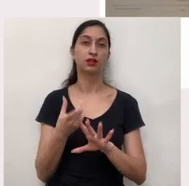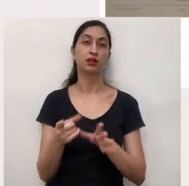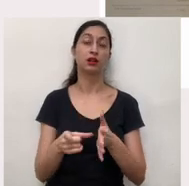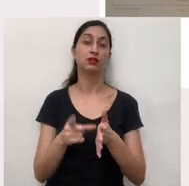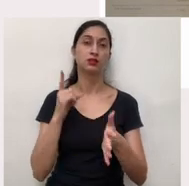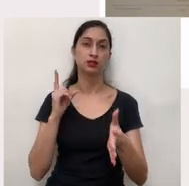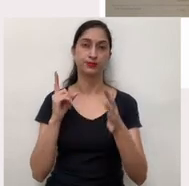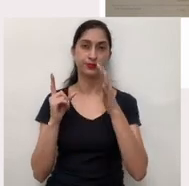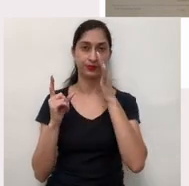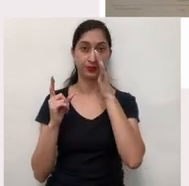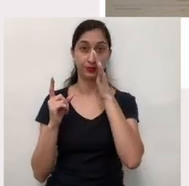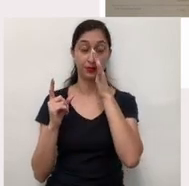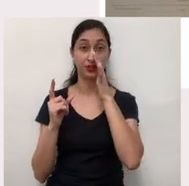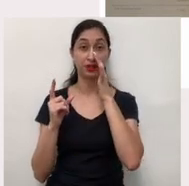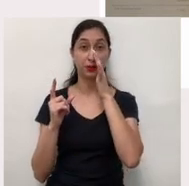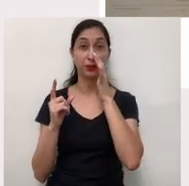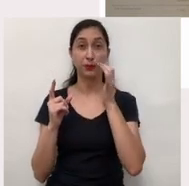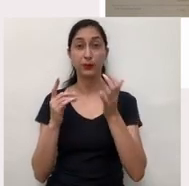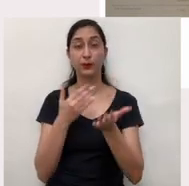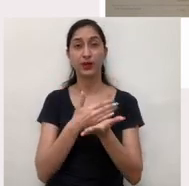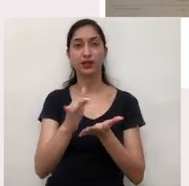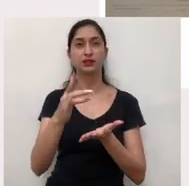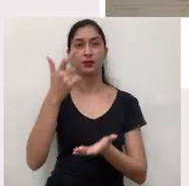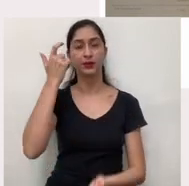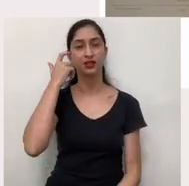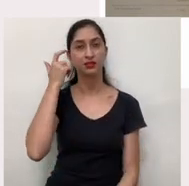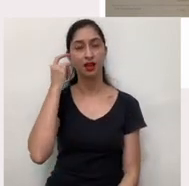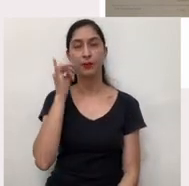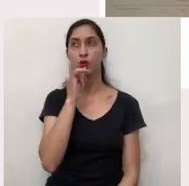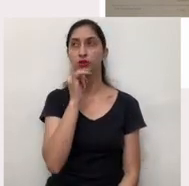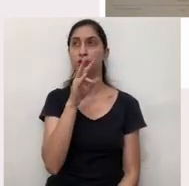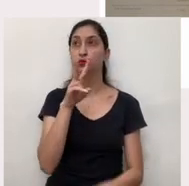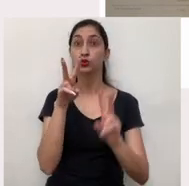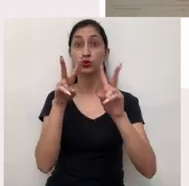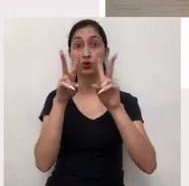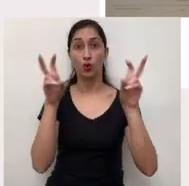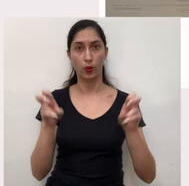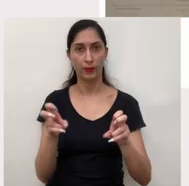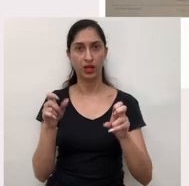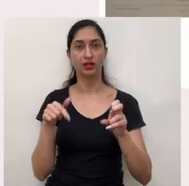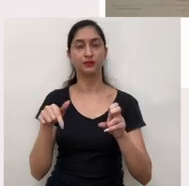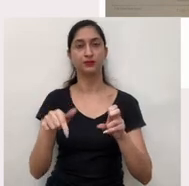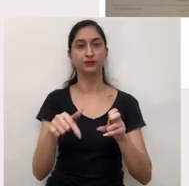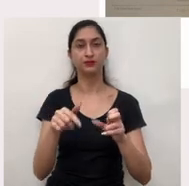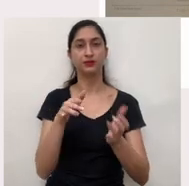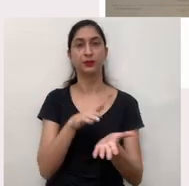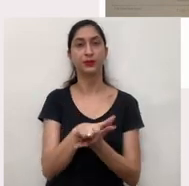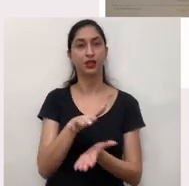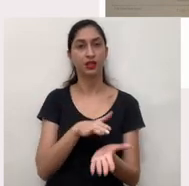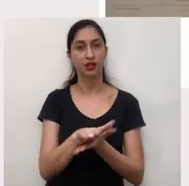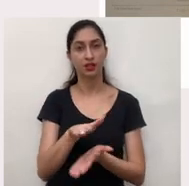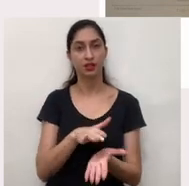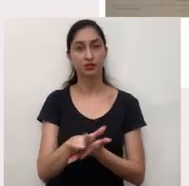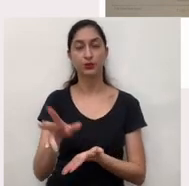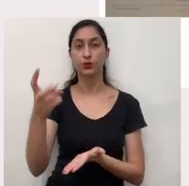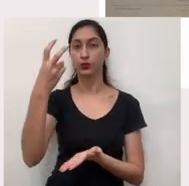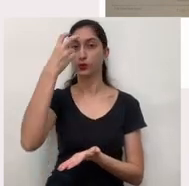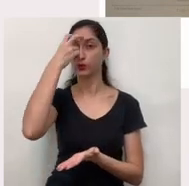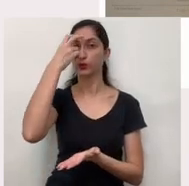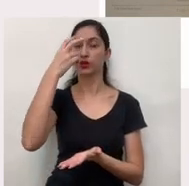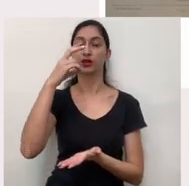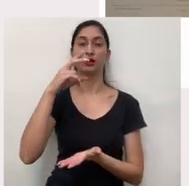gente estava começando a pensar sobre esses impressos, né, essa cultura